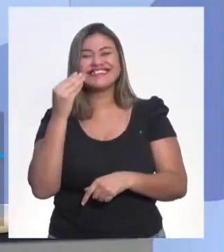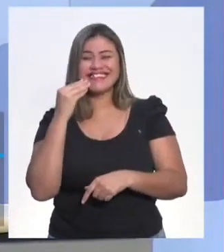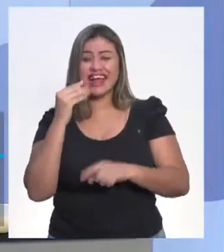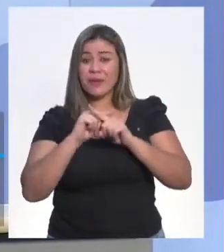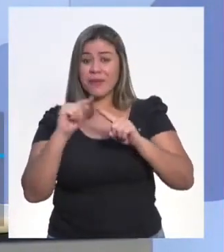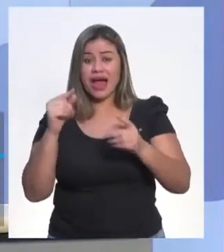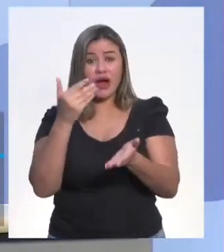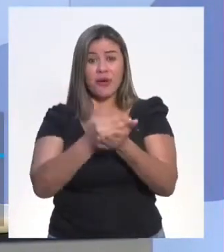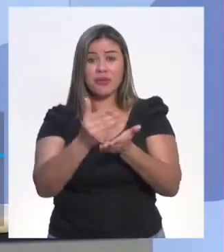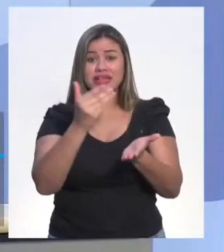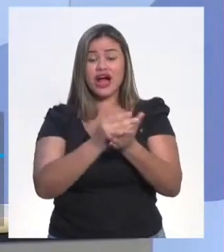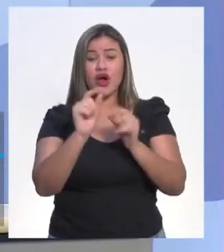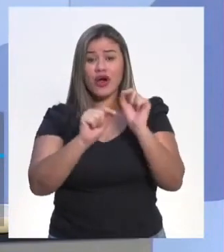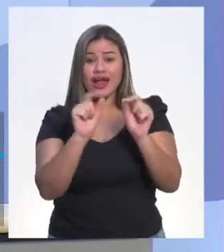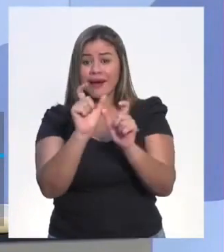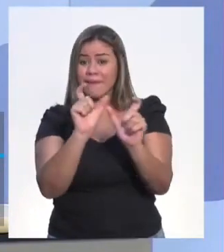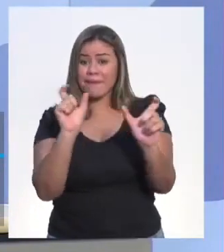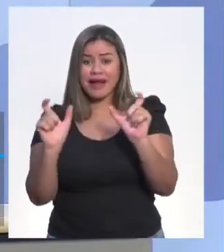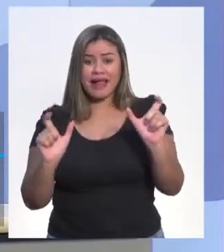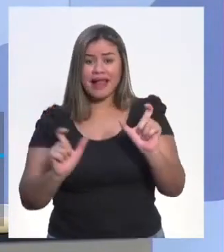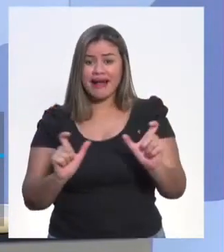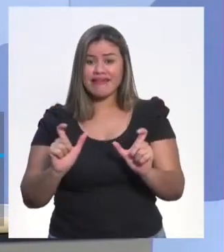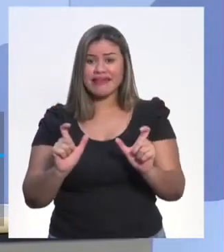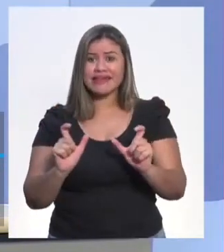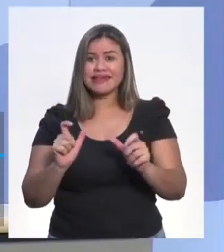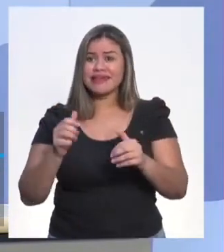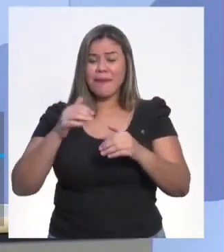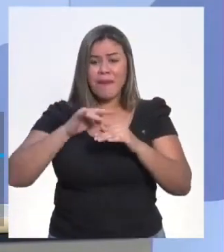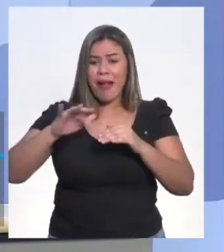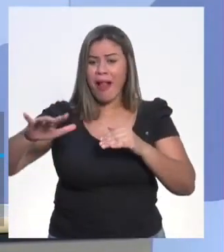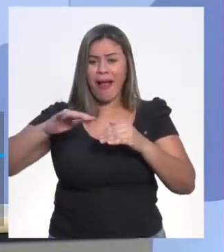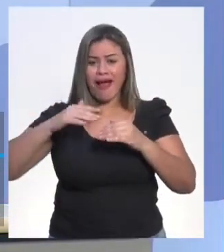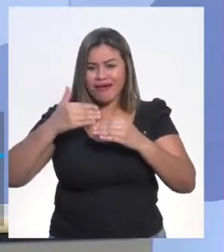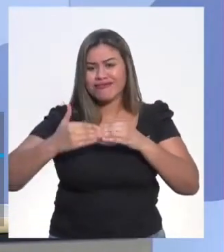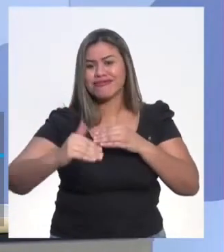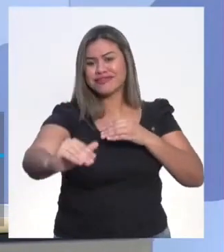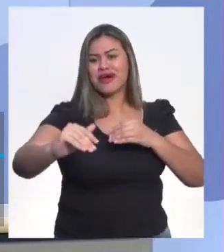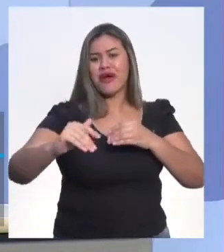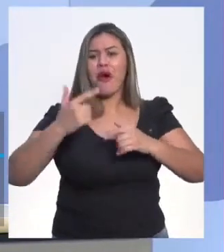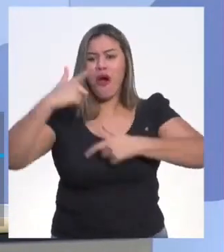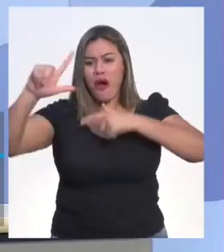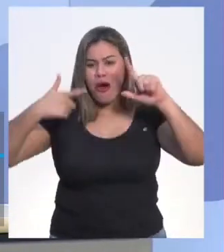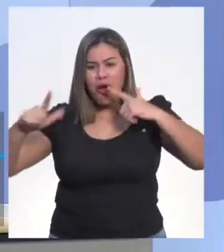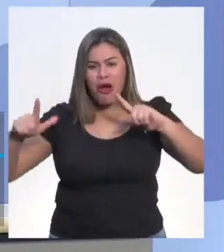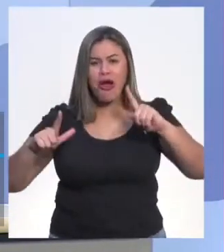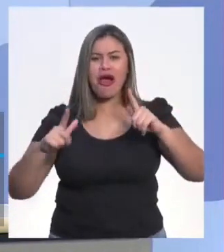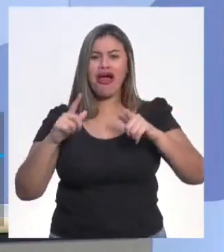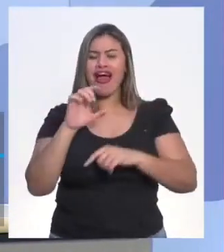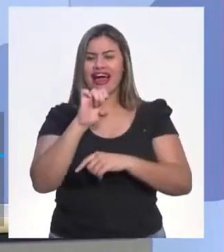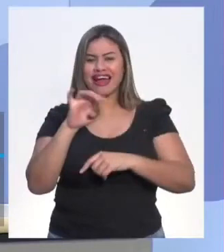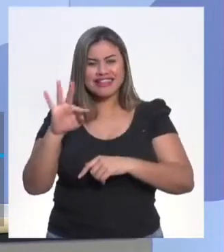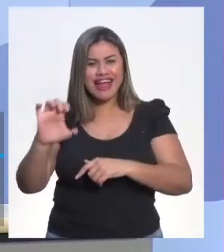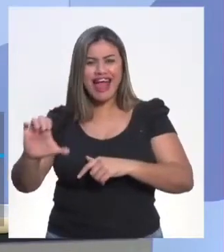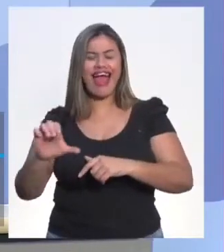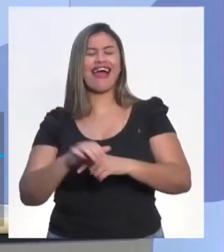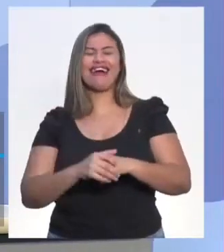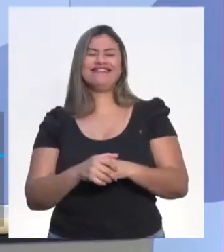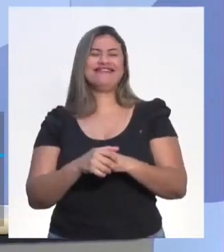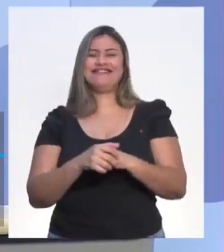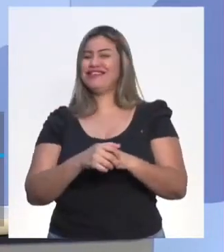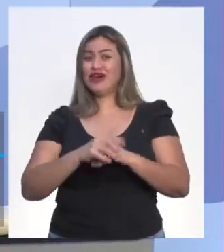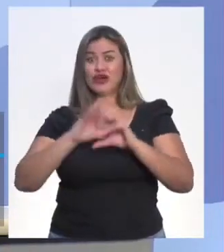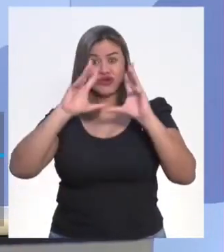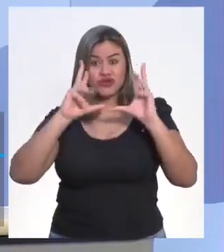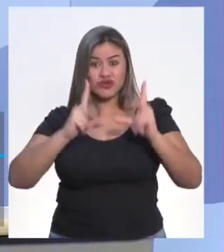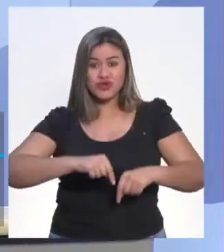gente começou a colocar os anagramas e colocou, e assim vai, e continua, entre outros, etc. Meu, eles não